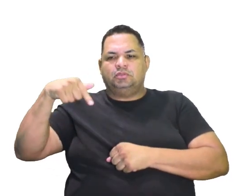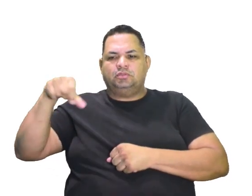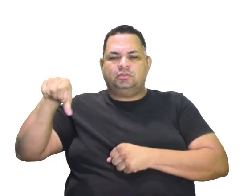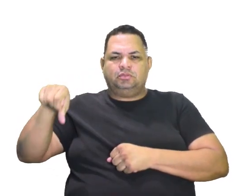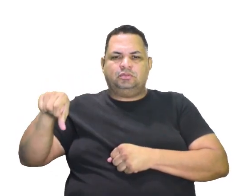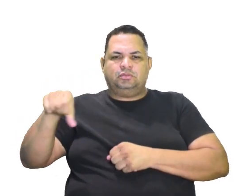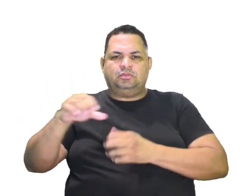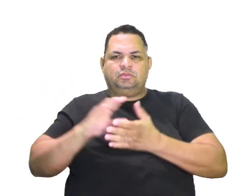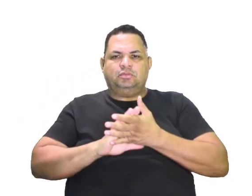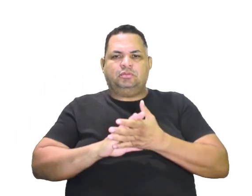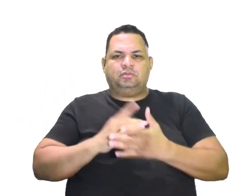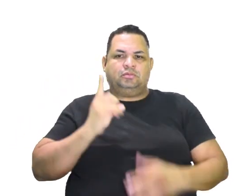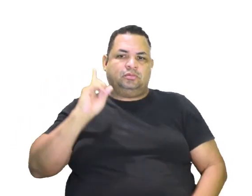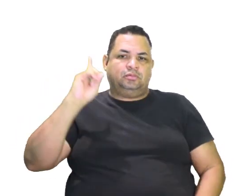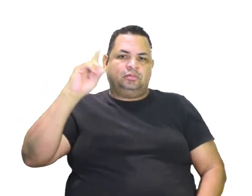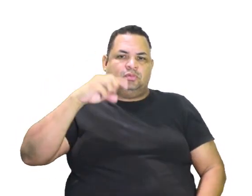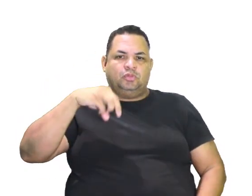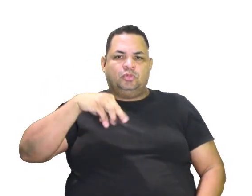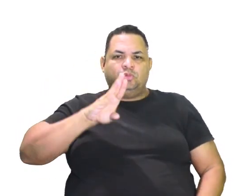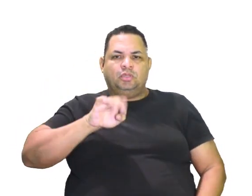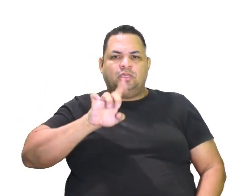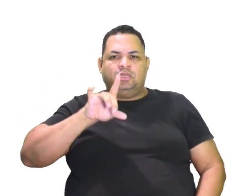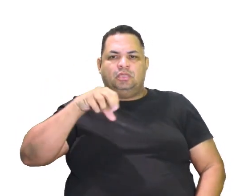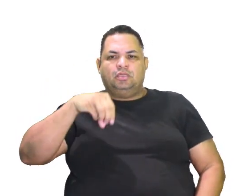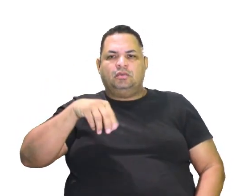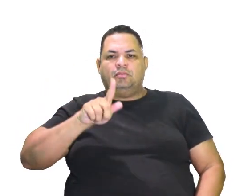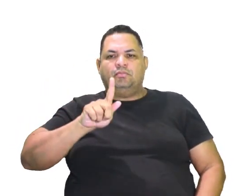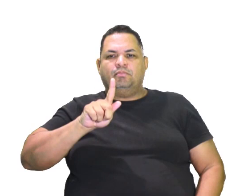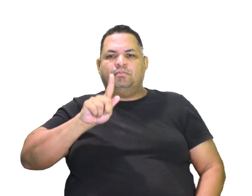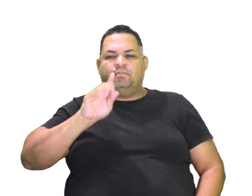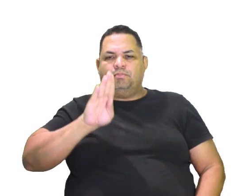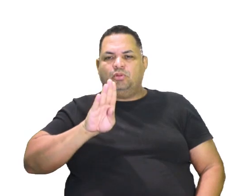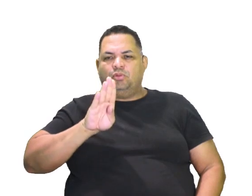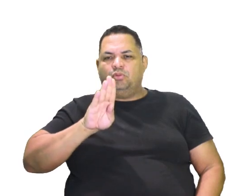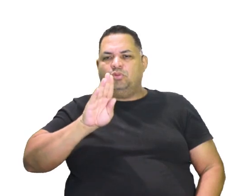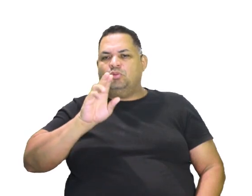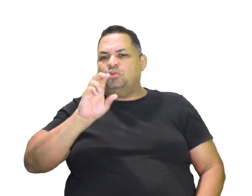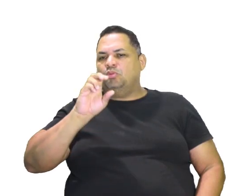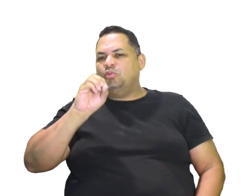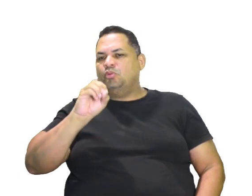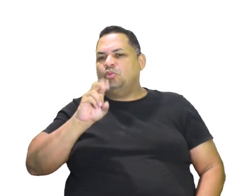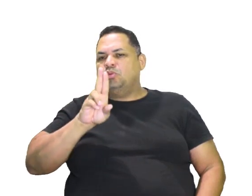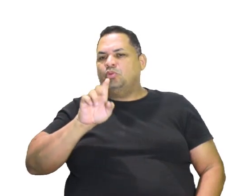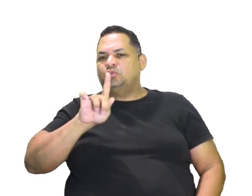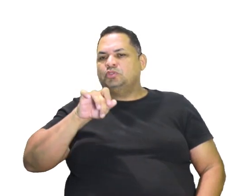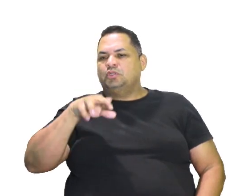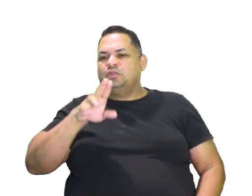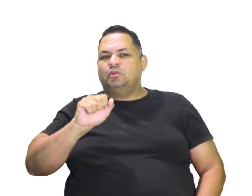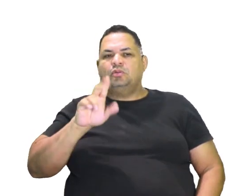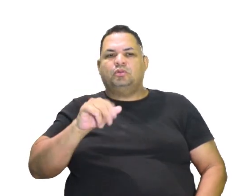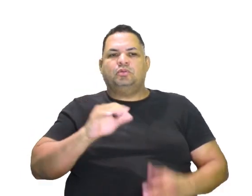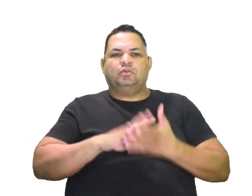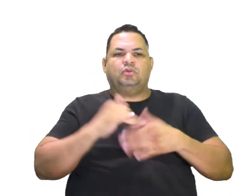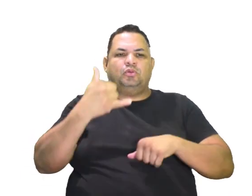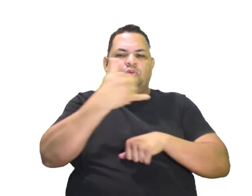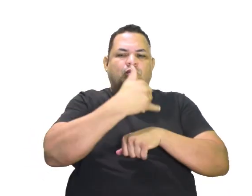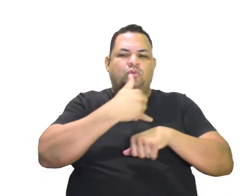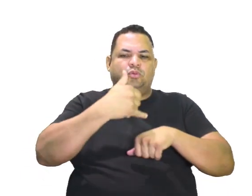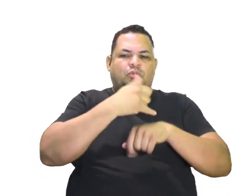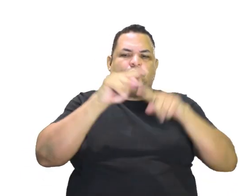1879, William Bouguereau, ele fez esse quadro aqui com óleo sobre a